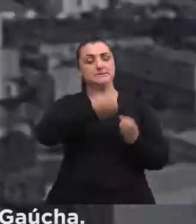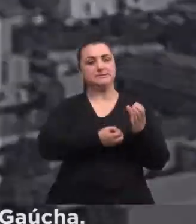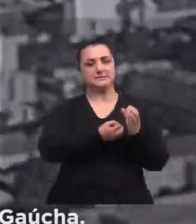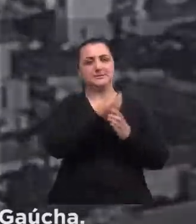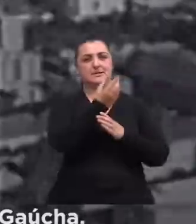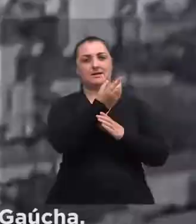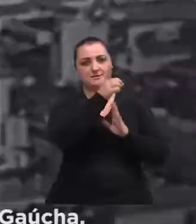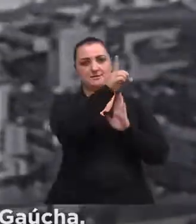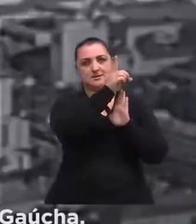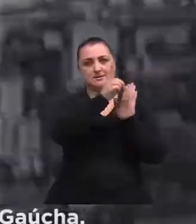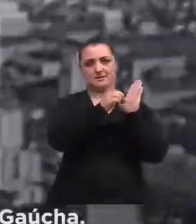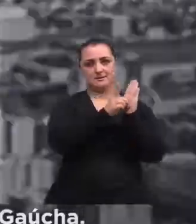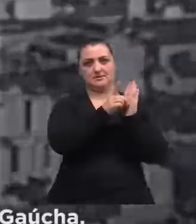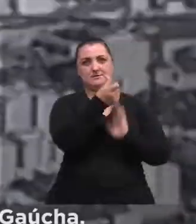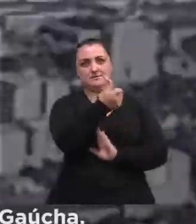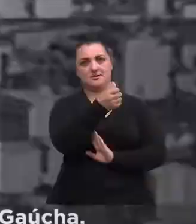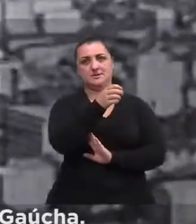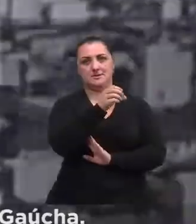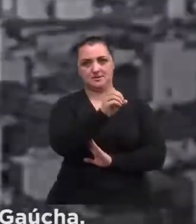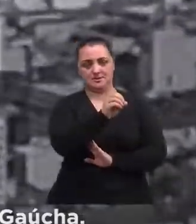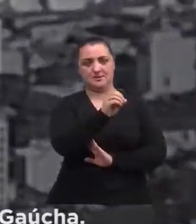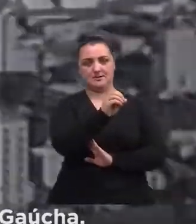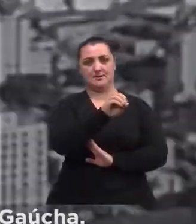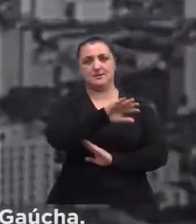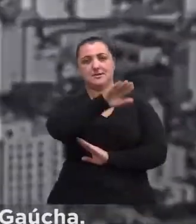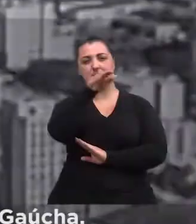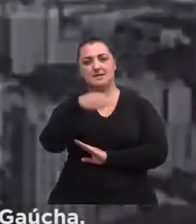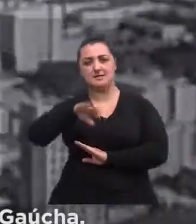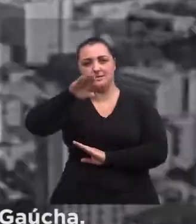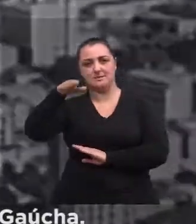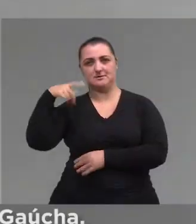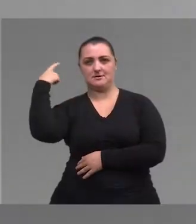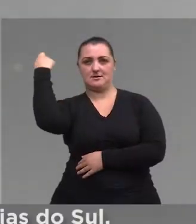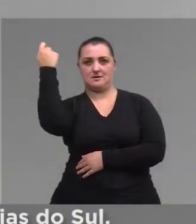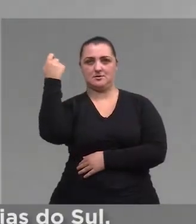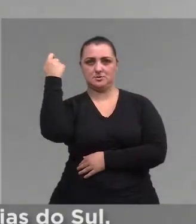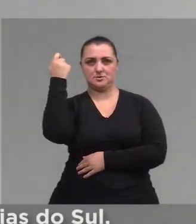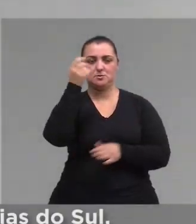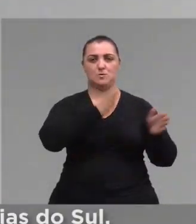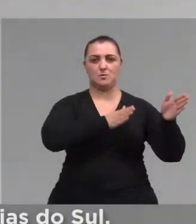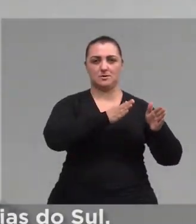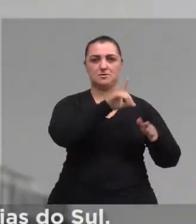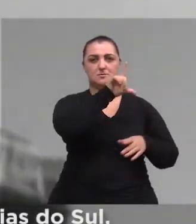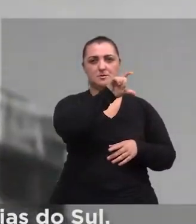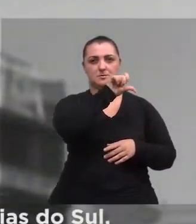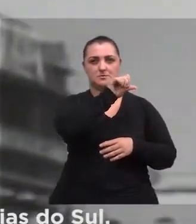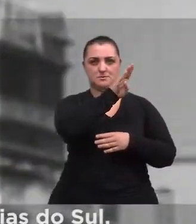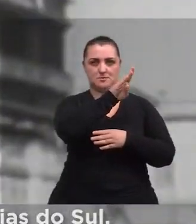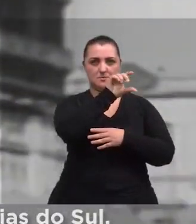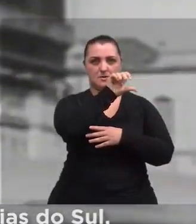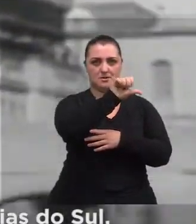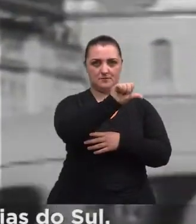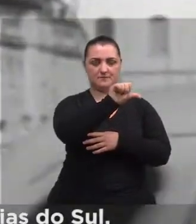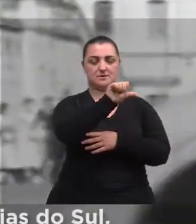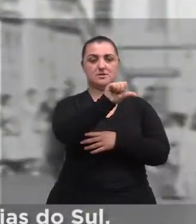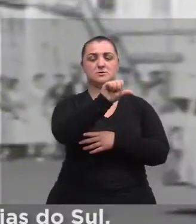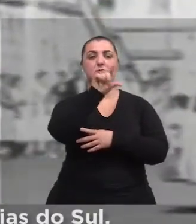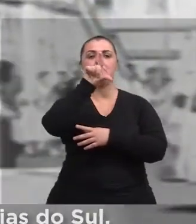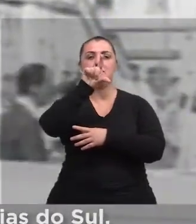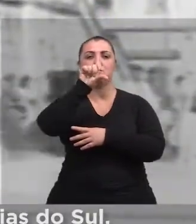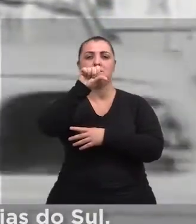Universidade de Caxias do Sul nasce na década de 60 na Serra Gaúcha. Entre os anos de 1949